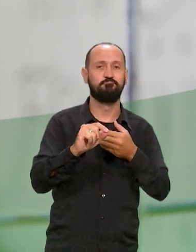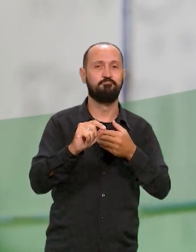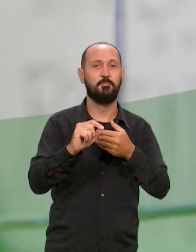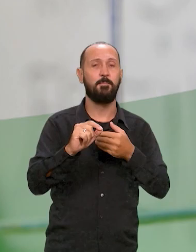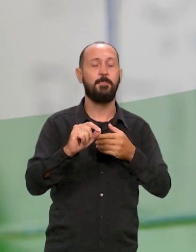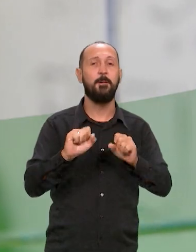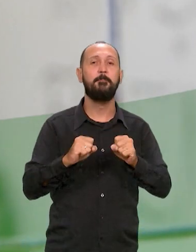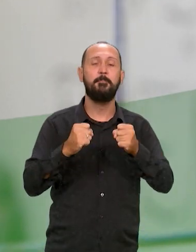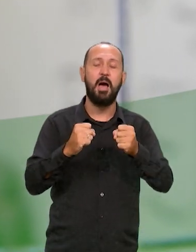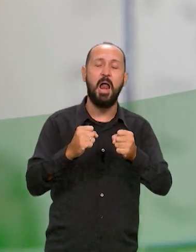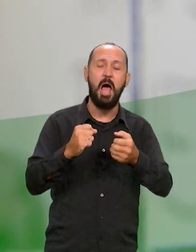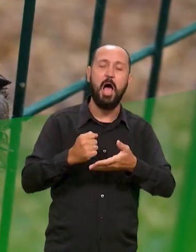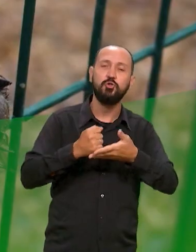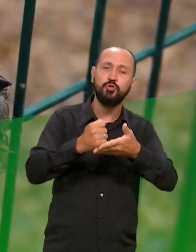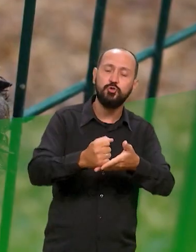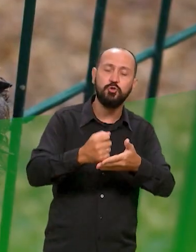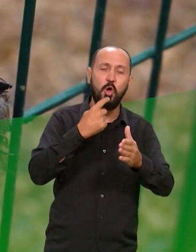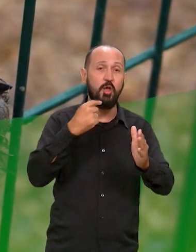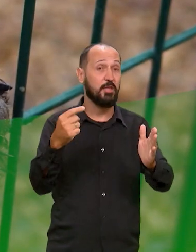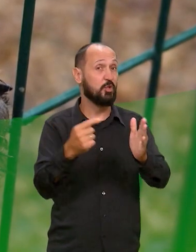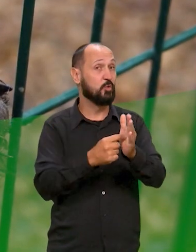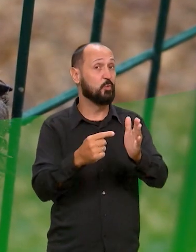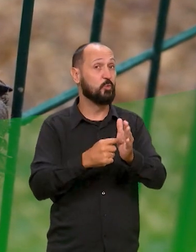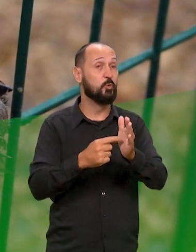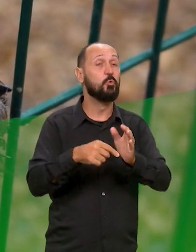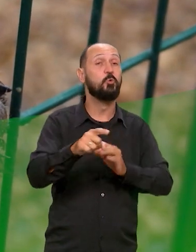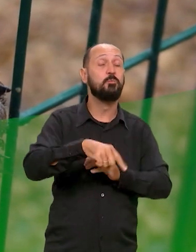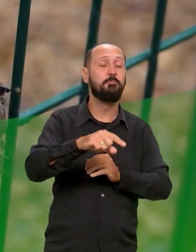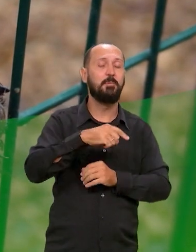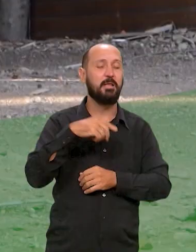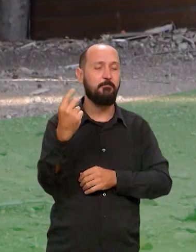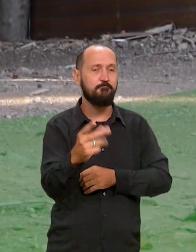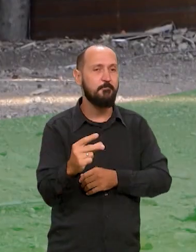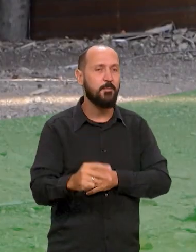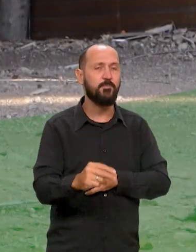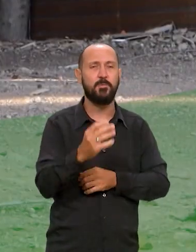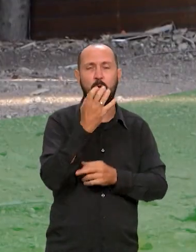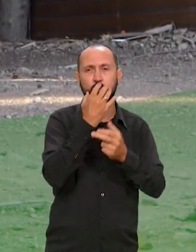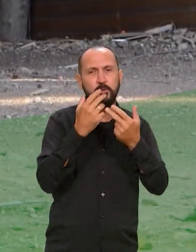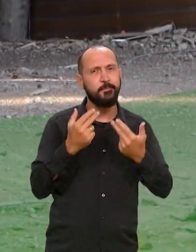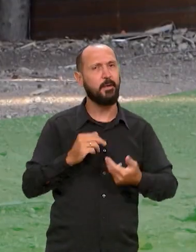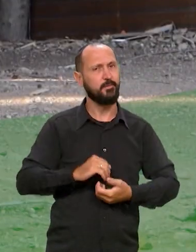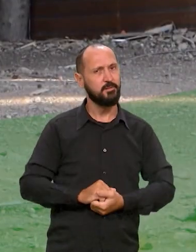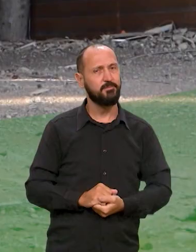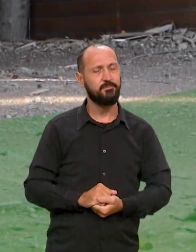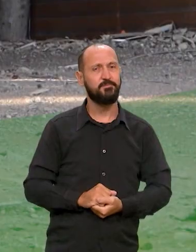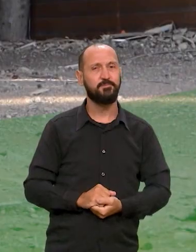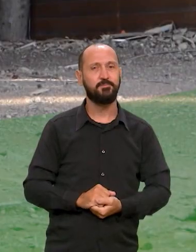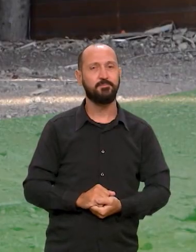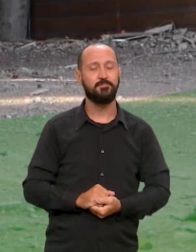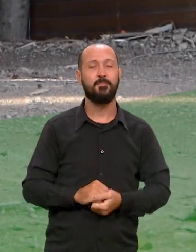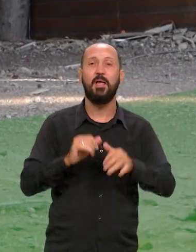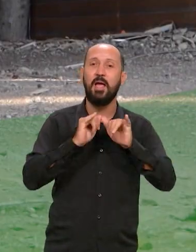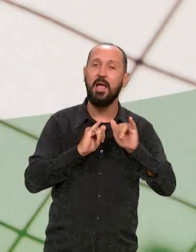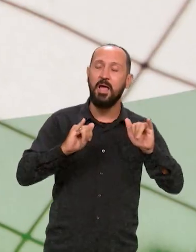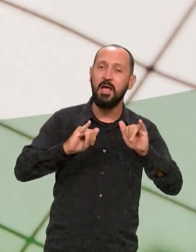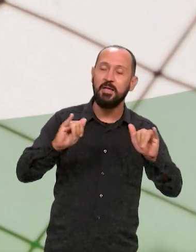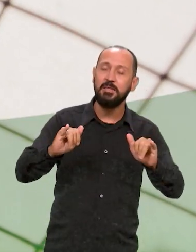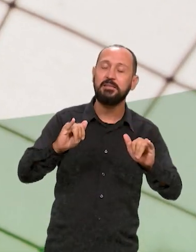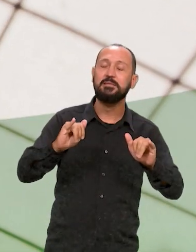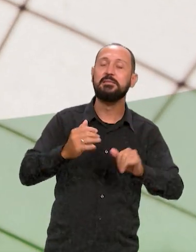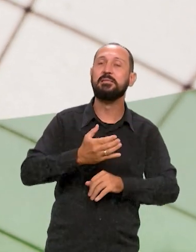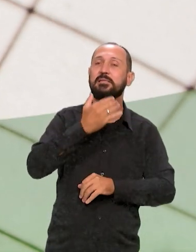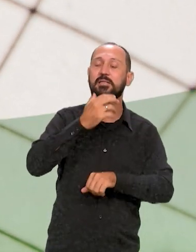como se deve proceder para formalizar denúncias contra quem maltrata os bichinhos.